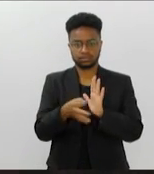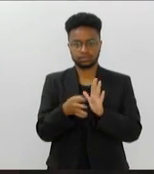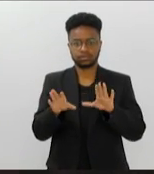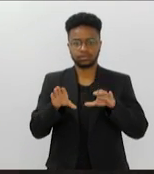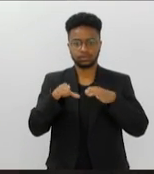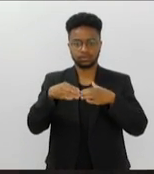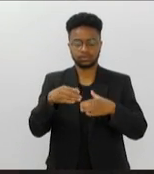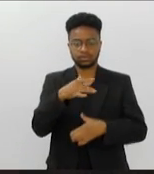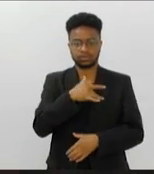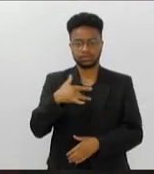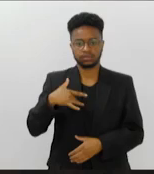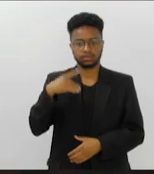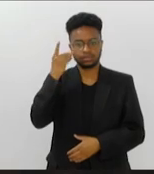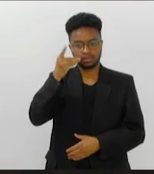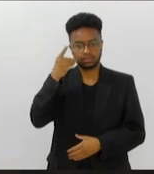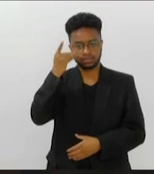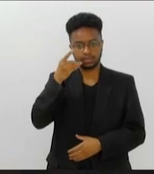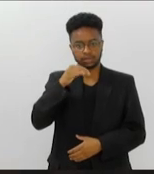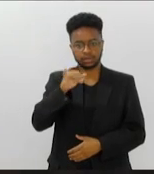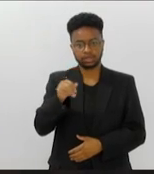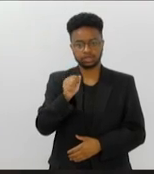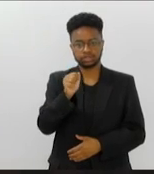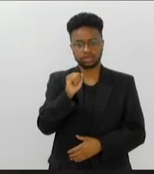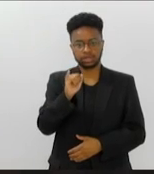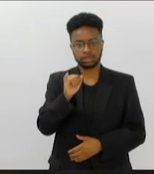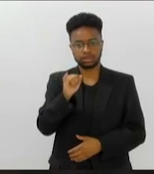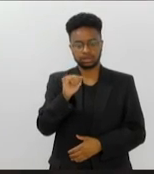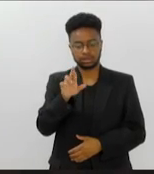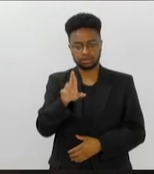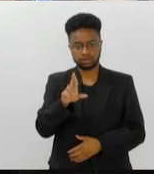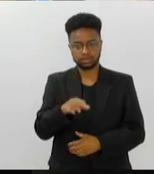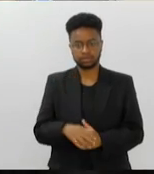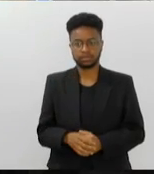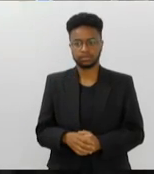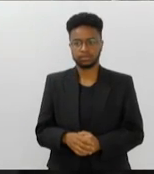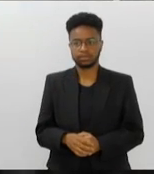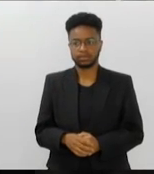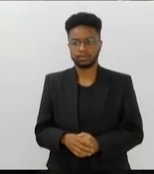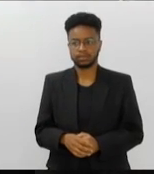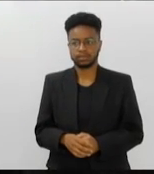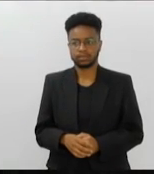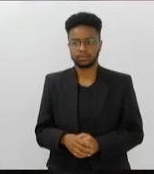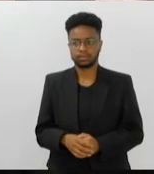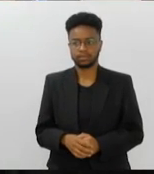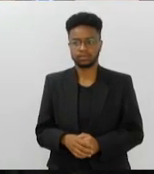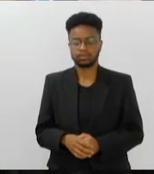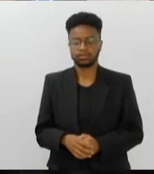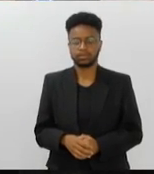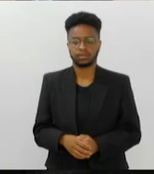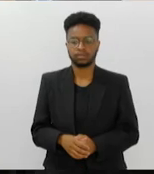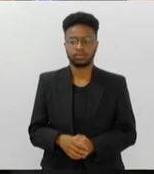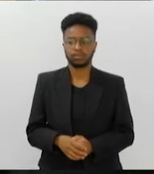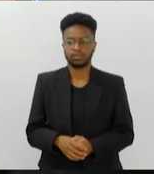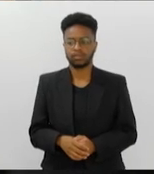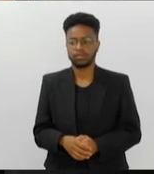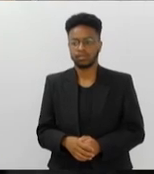Comissão de Saúde, deputado Jair Bittencourt, por favor. Comissão de Saúde.